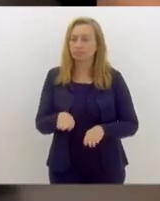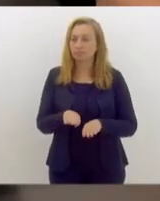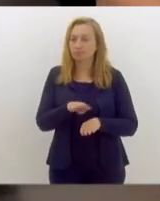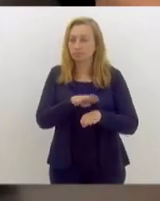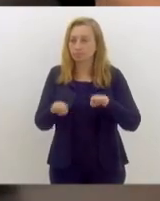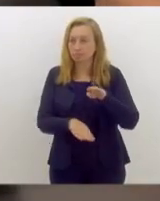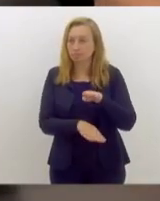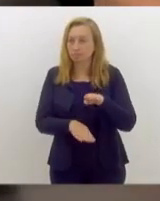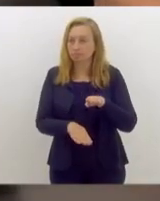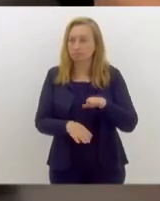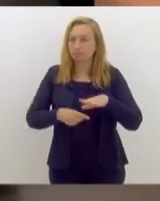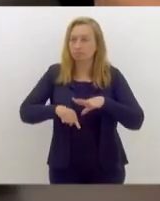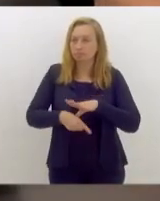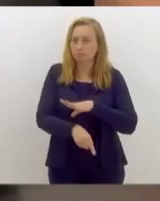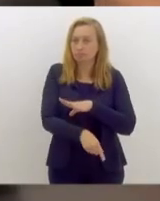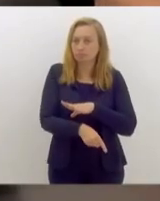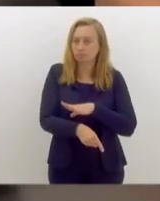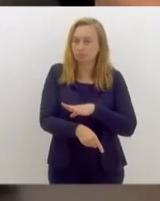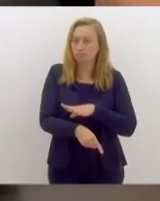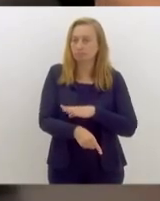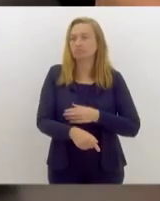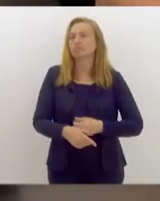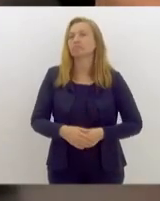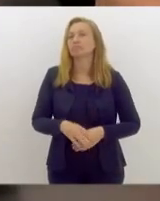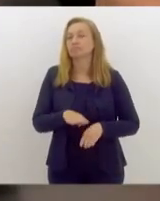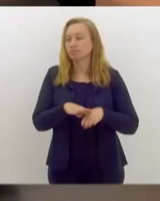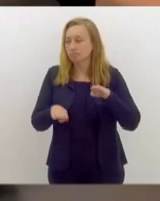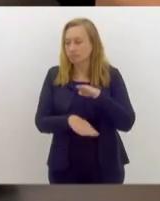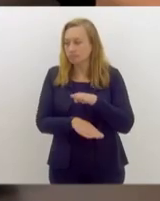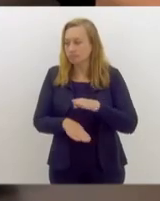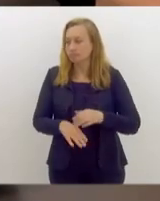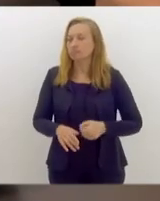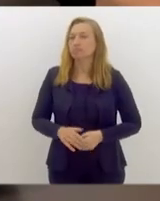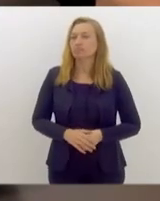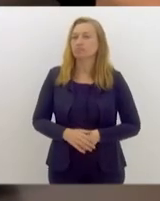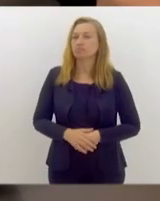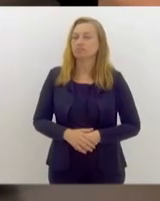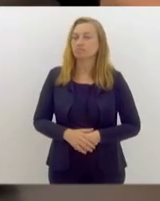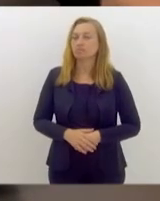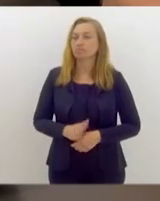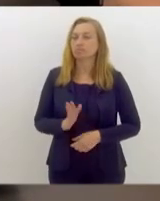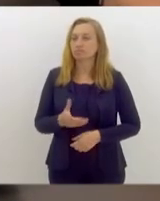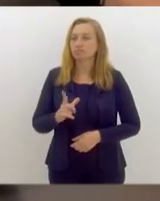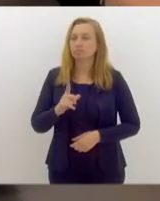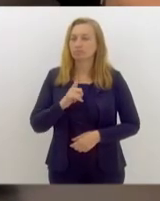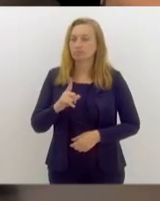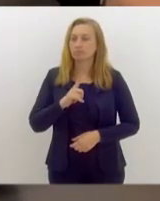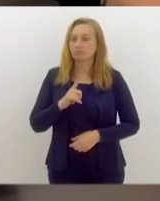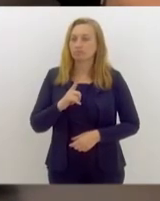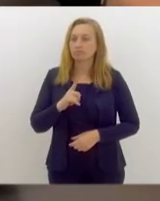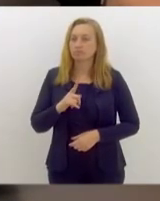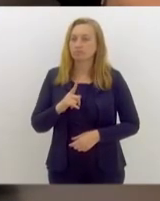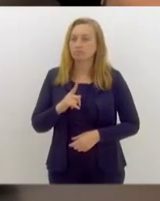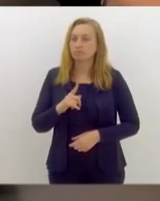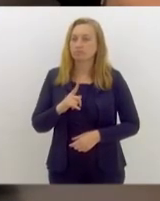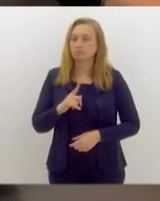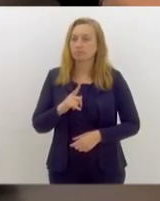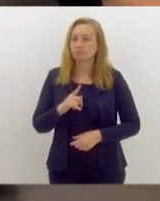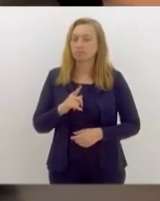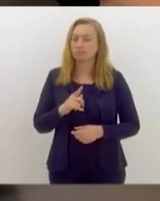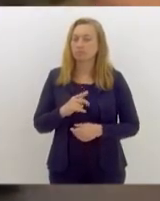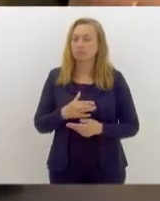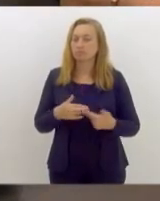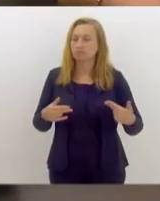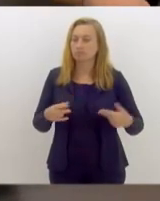social. E o aprofundamento da desigualdade social que nós já temos acumulado ao longo de décadas no